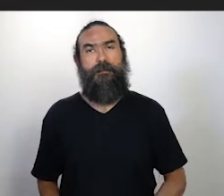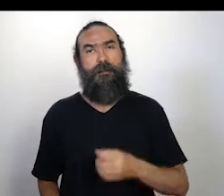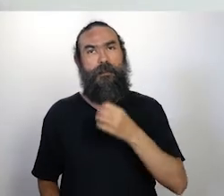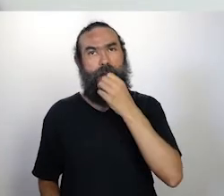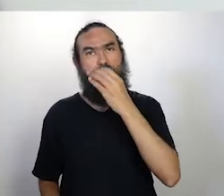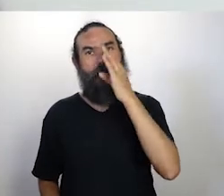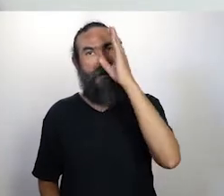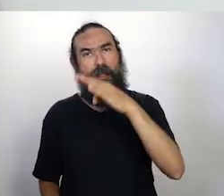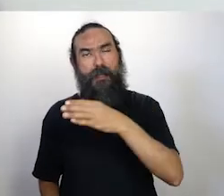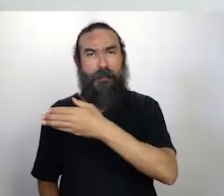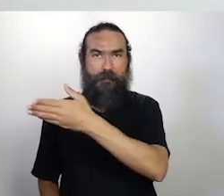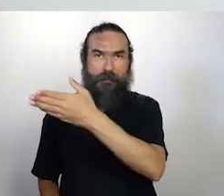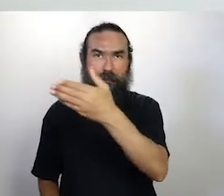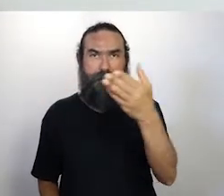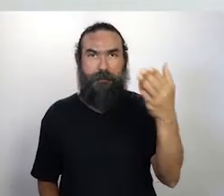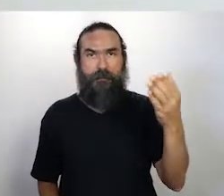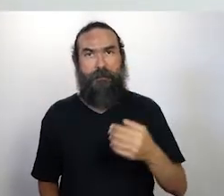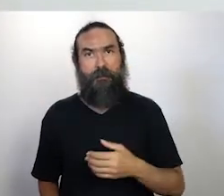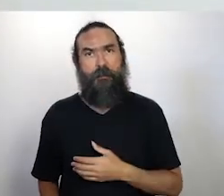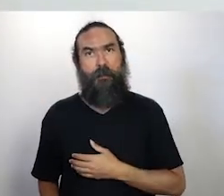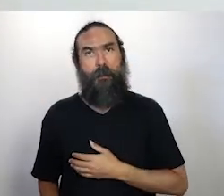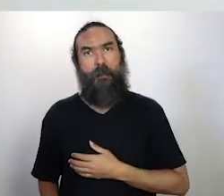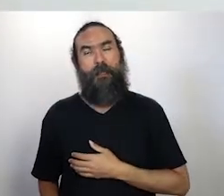Boa tarde a todos,